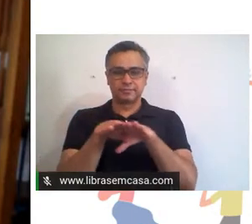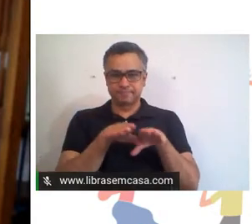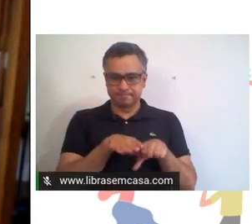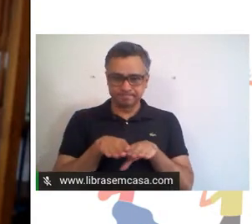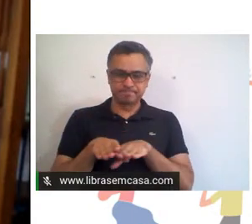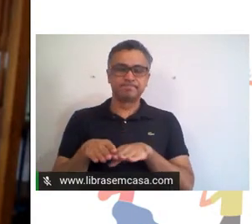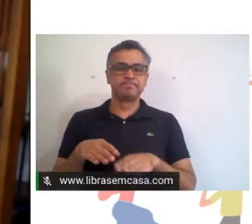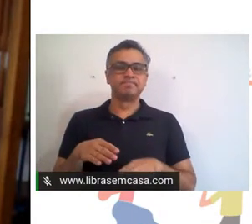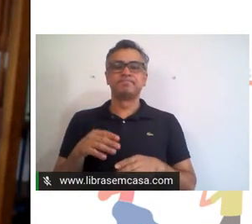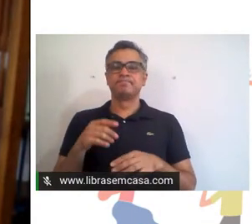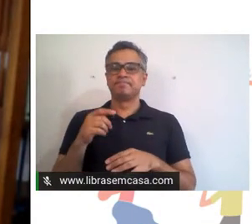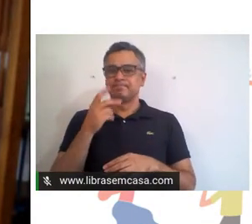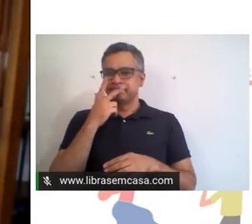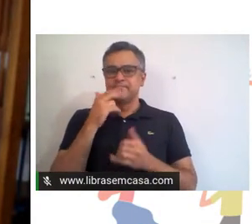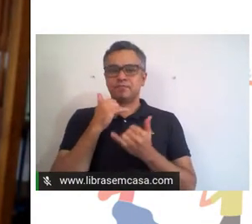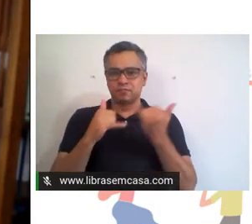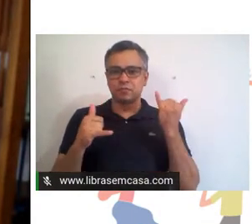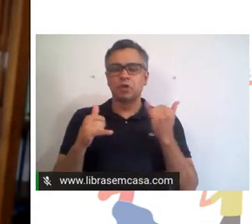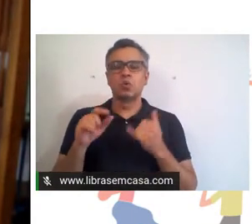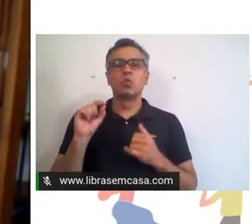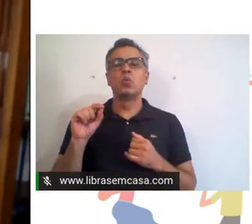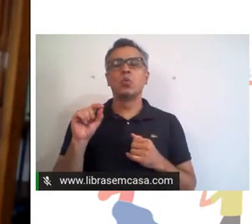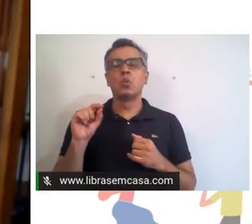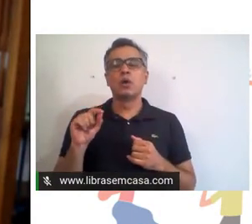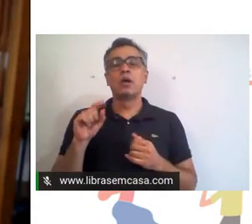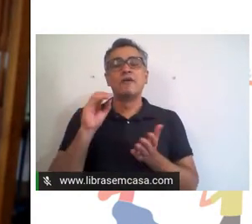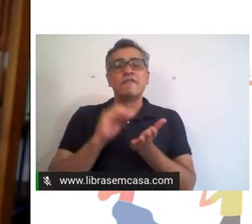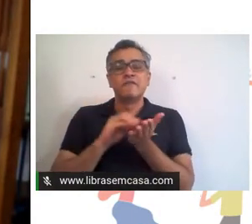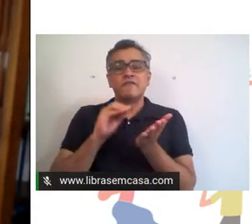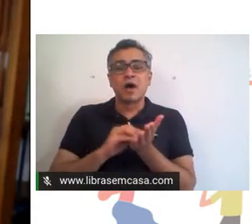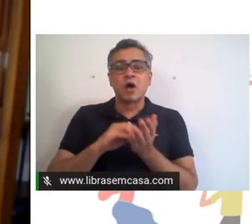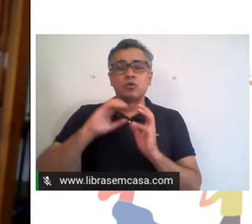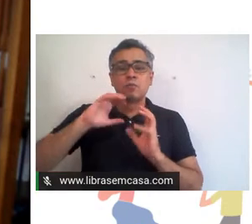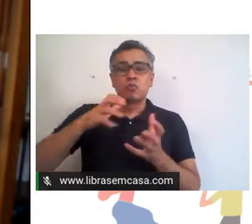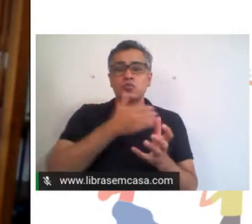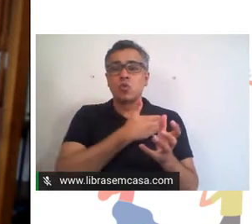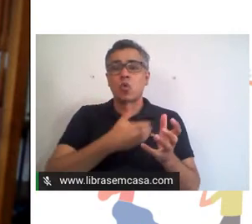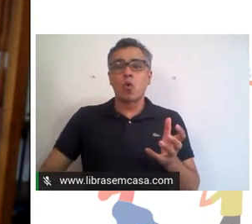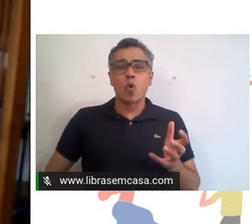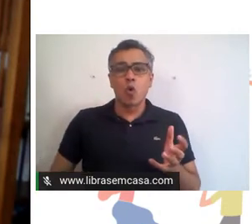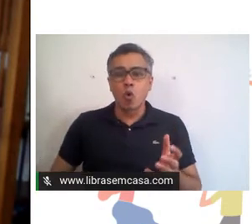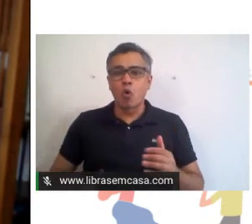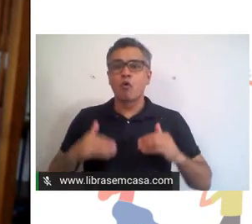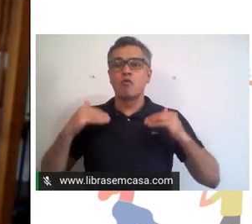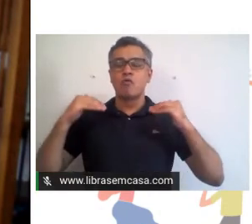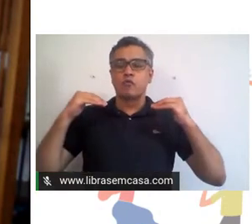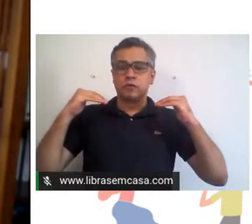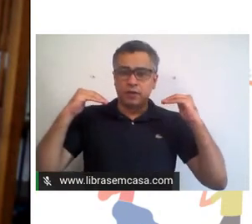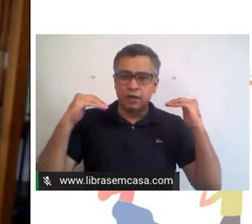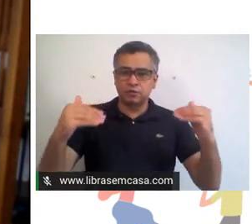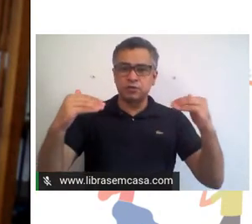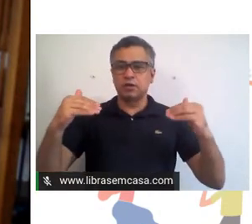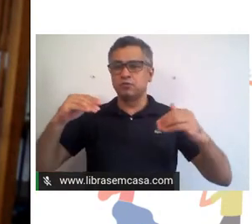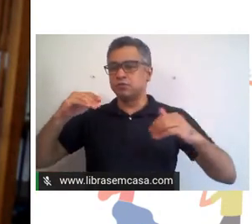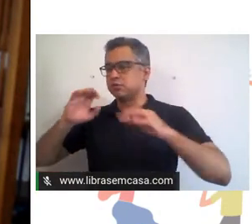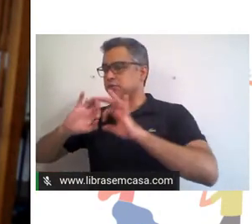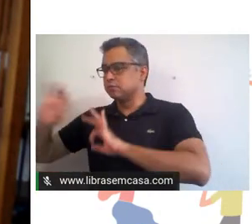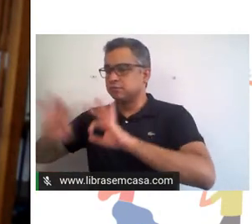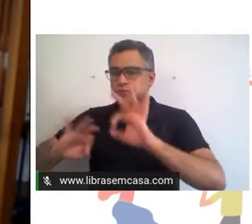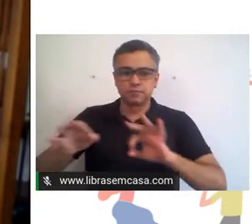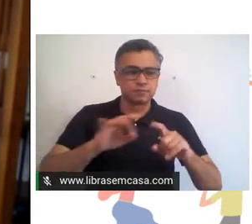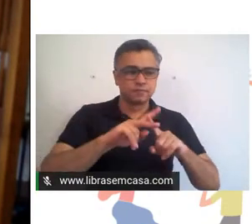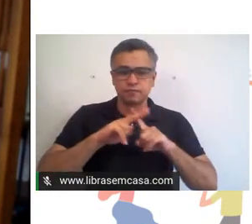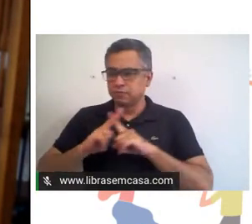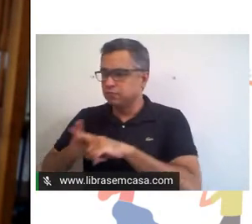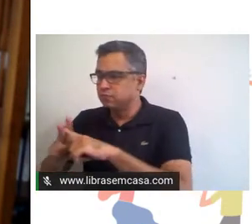falta de uma governança global para lidar com estas três questões emergenciais, né? Veja,